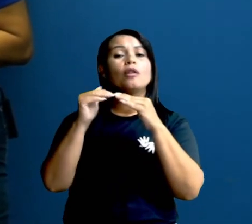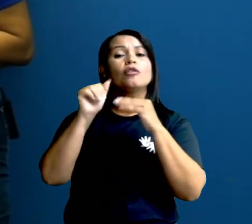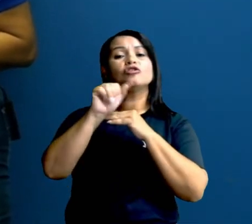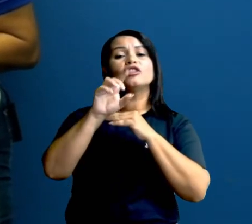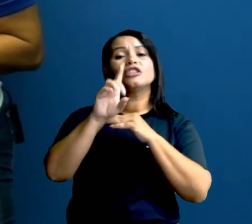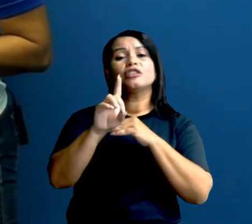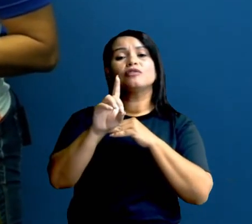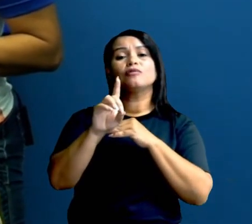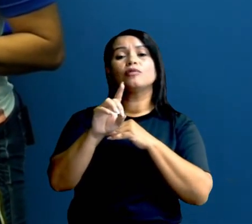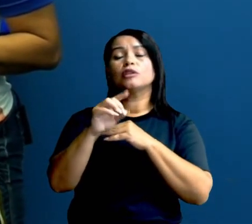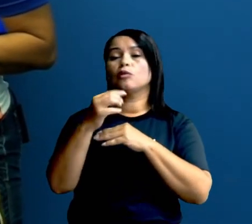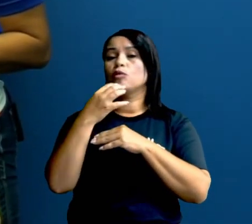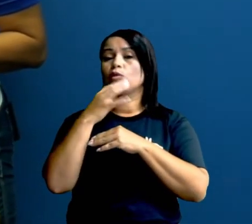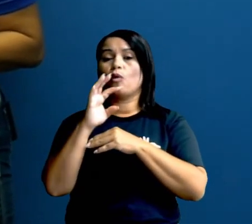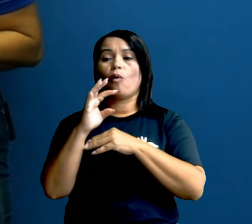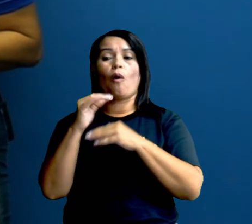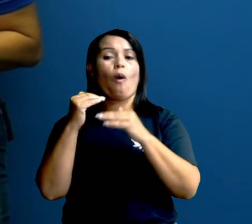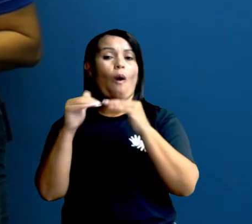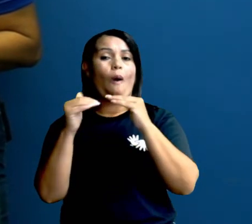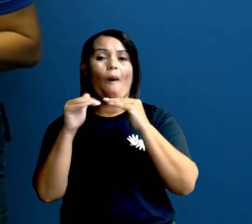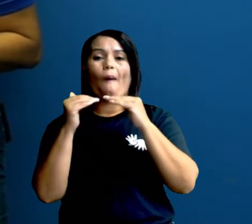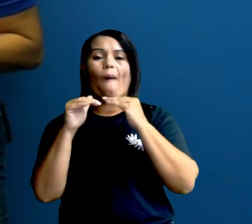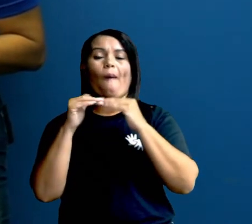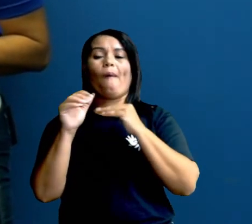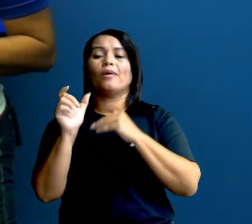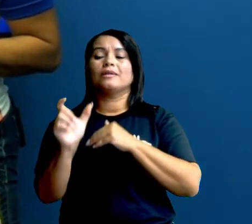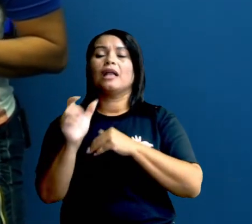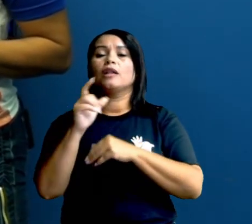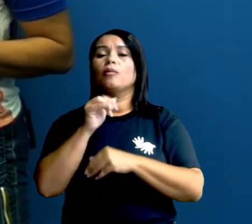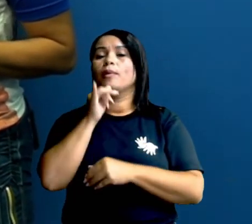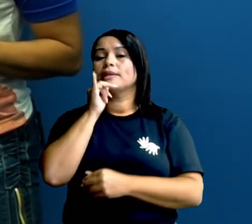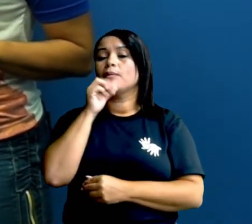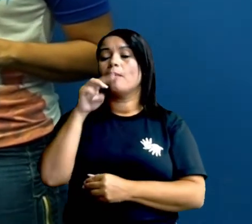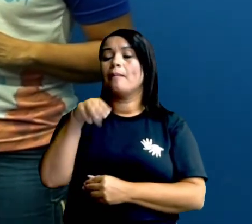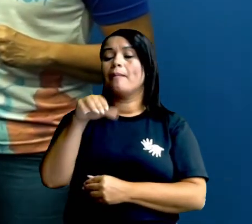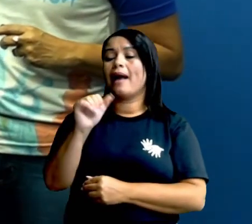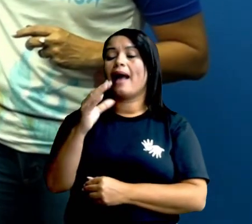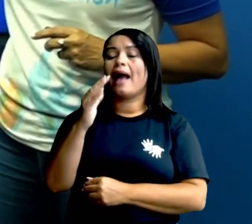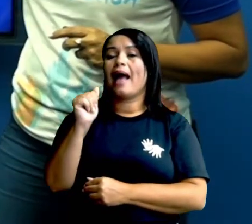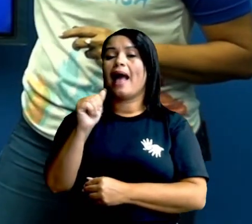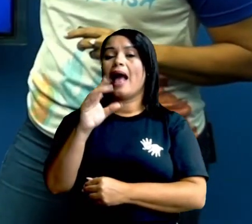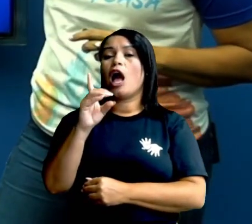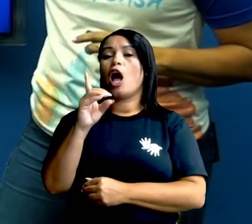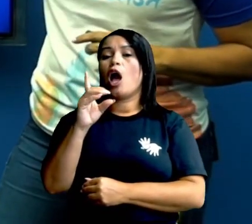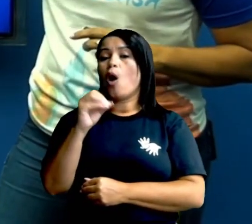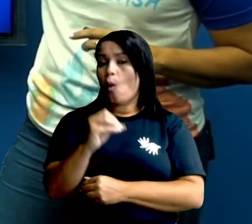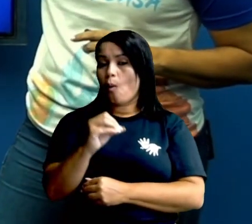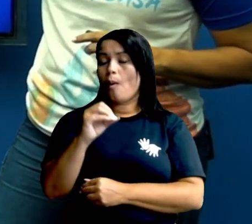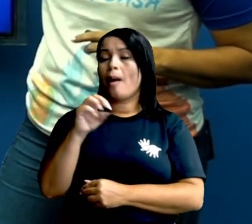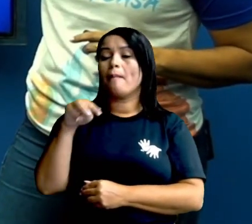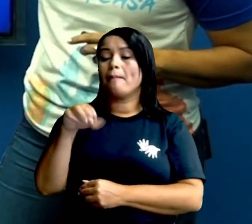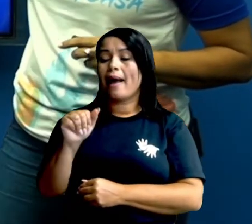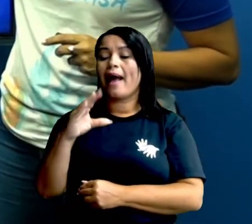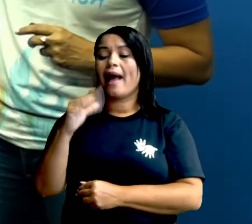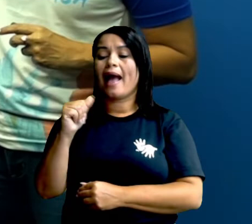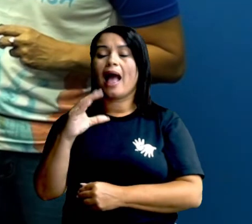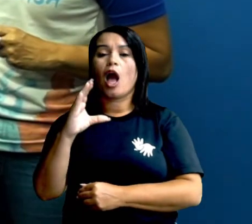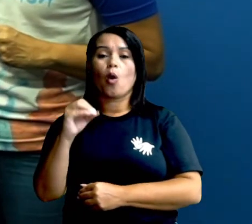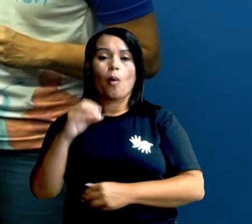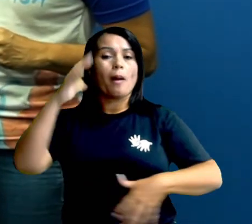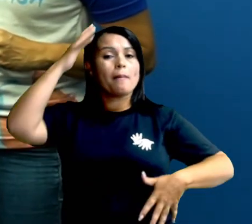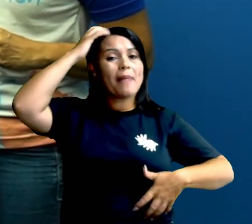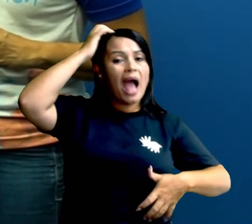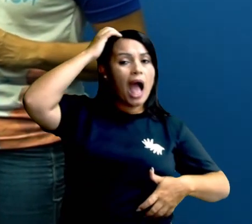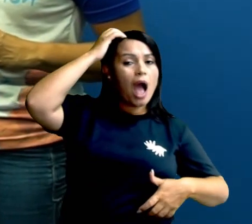E não concordo com esse aqui, tá? Mesmo aqui tendo macaco, aqui vai ser enfurecida, porque o substantivo que está